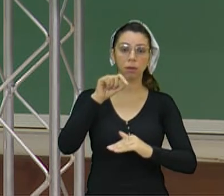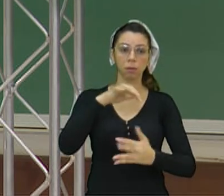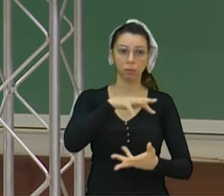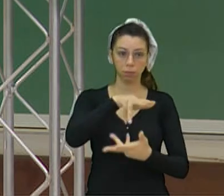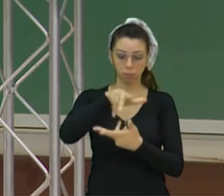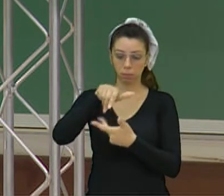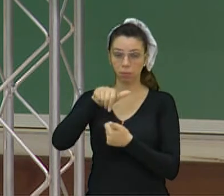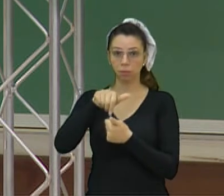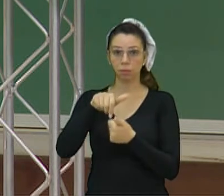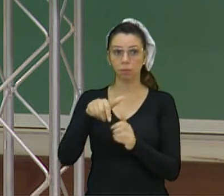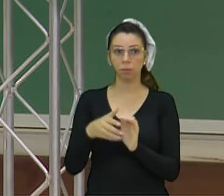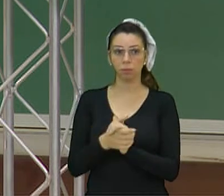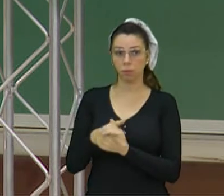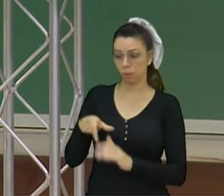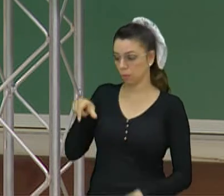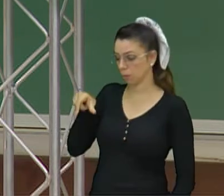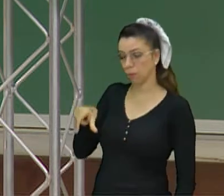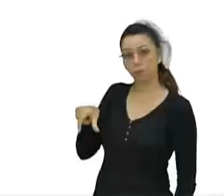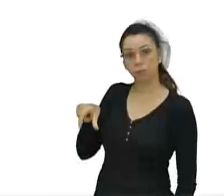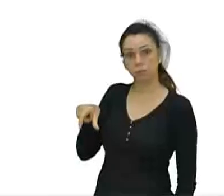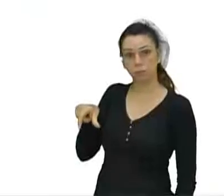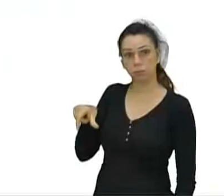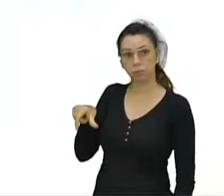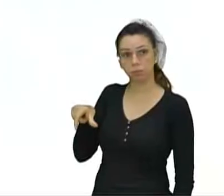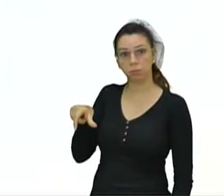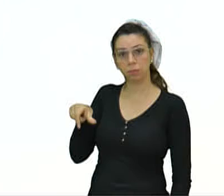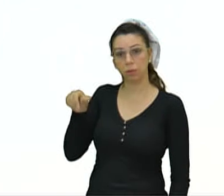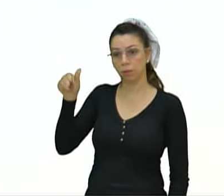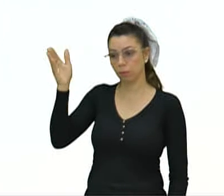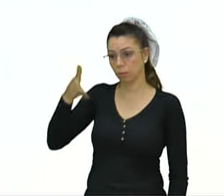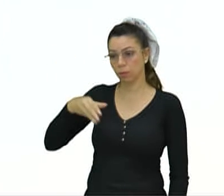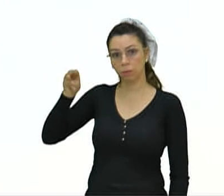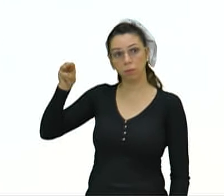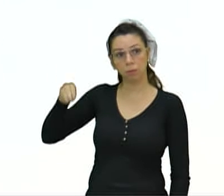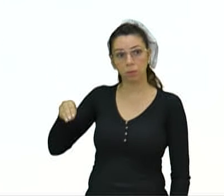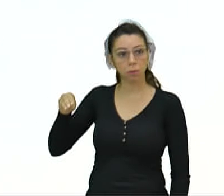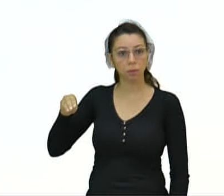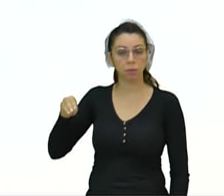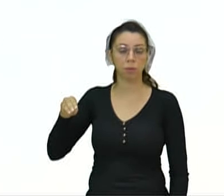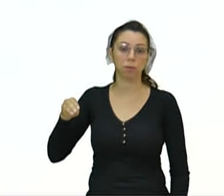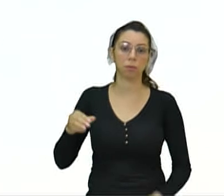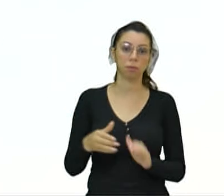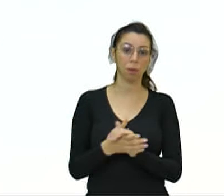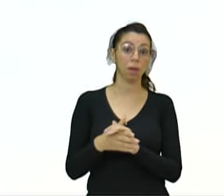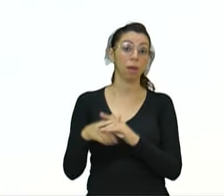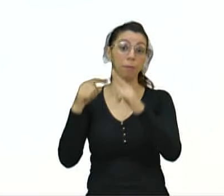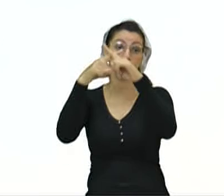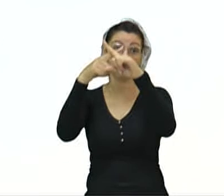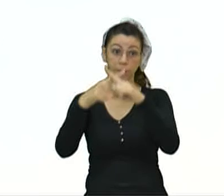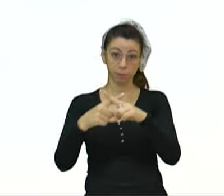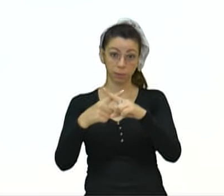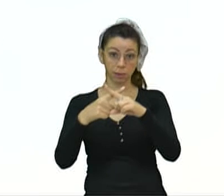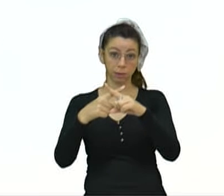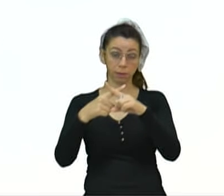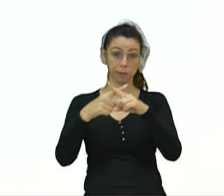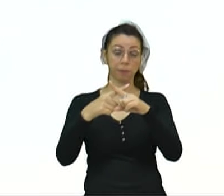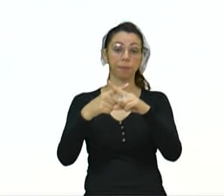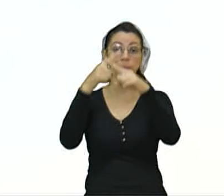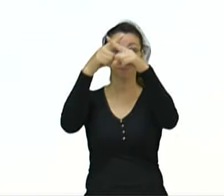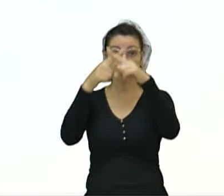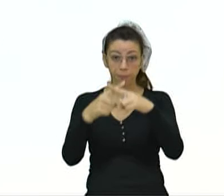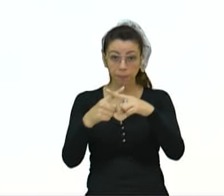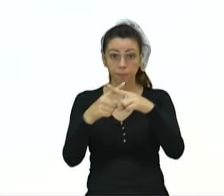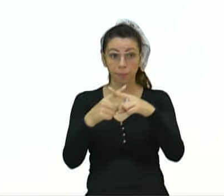no sistema internacional é Ohm por metro. Aqui não é divididos, é multiplicado, seria um pontinho aqui, tá? Então essa